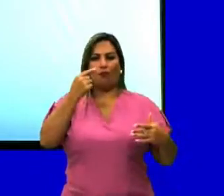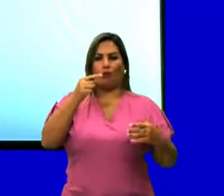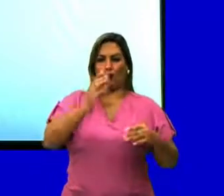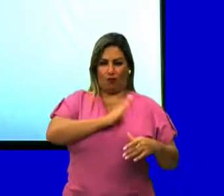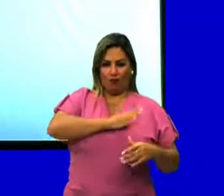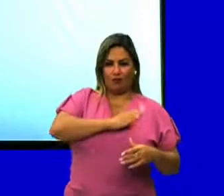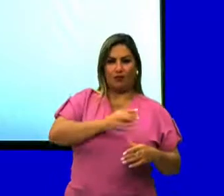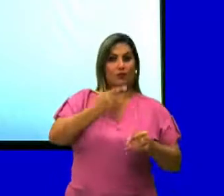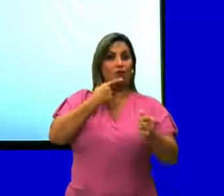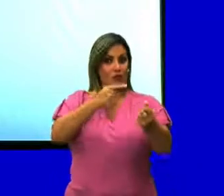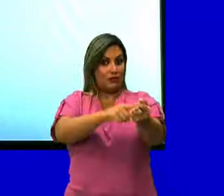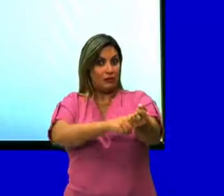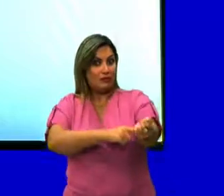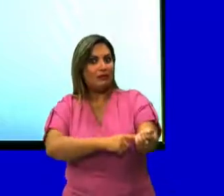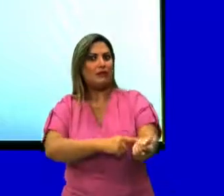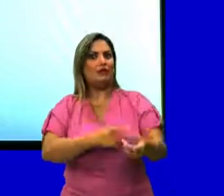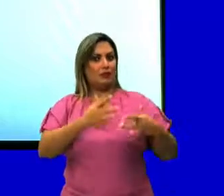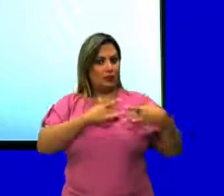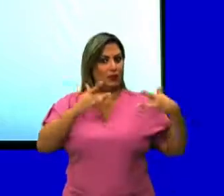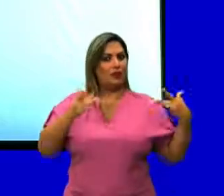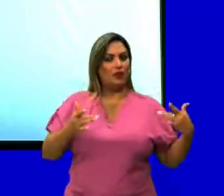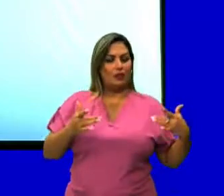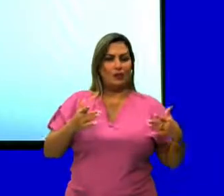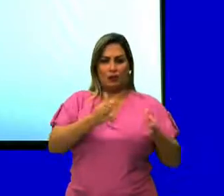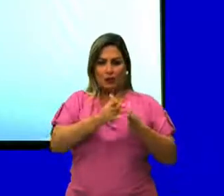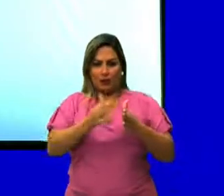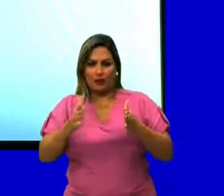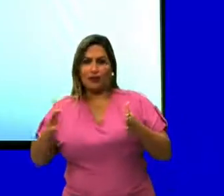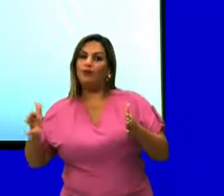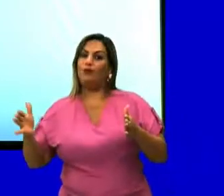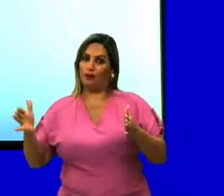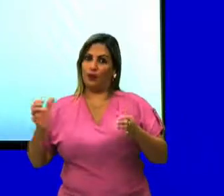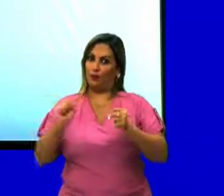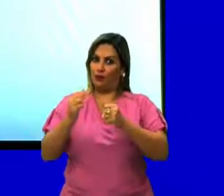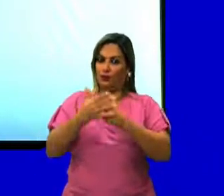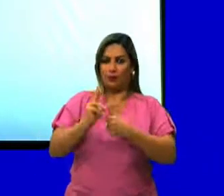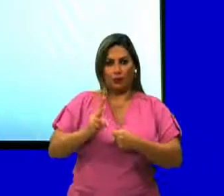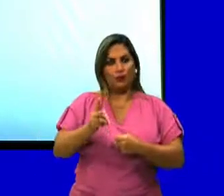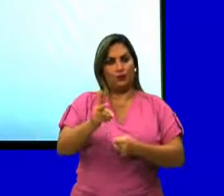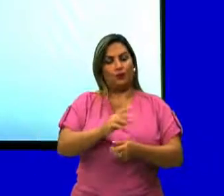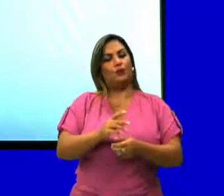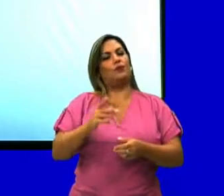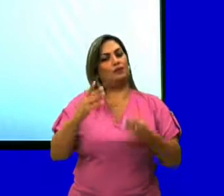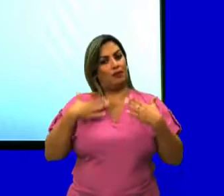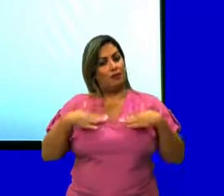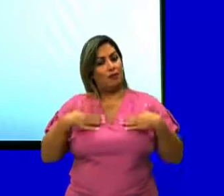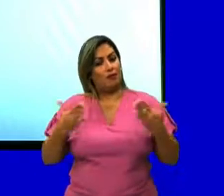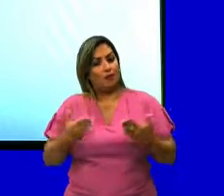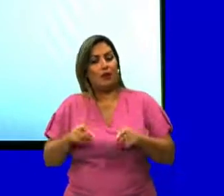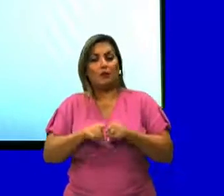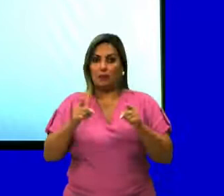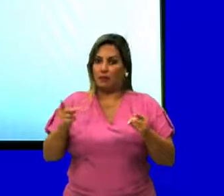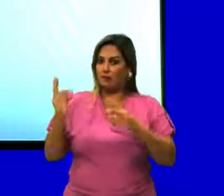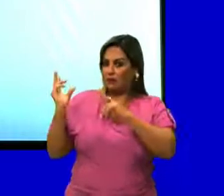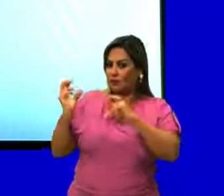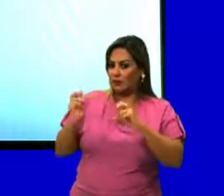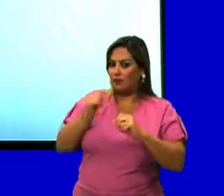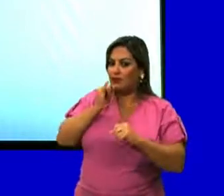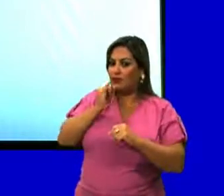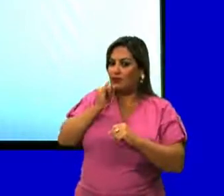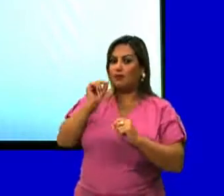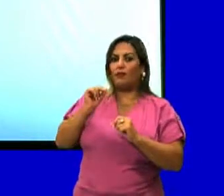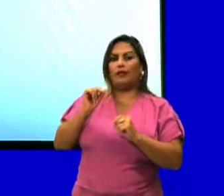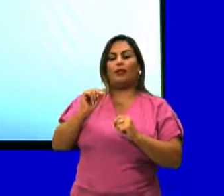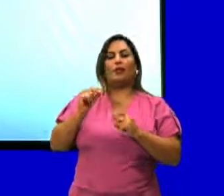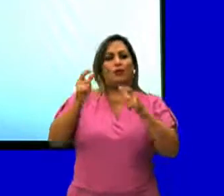a própria doação de sangue, né? A gente passa por um período ainda de pandemia, bem mais calmo, mas a gente percebe, por exemplo,